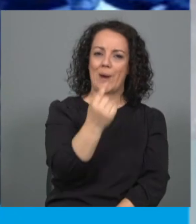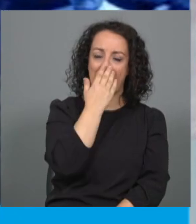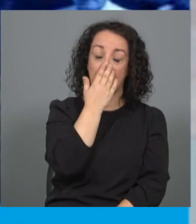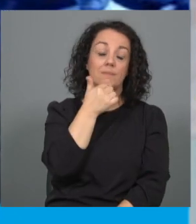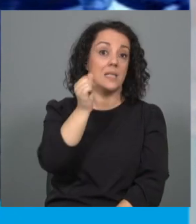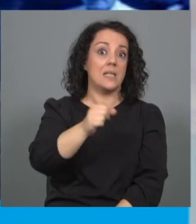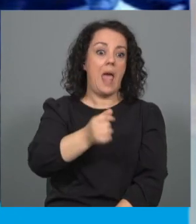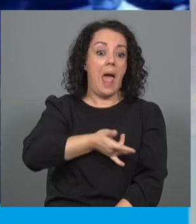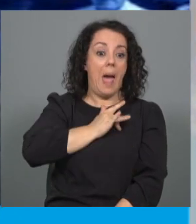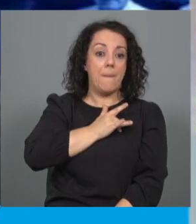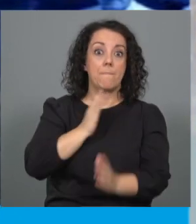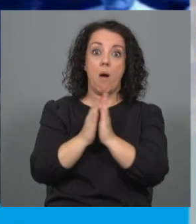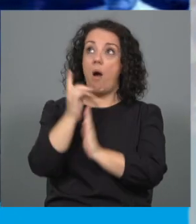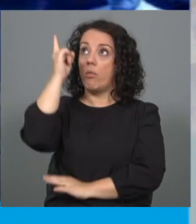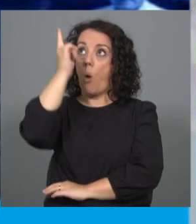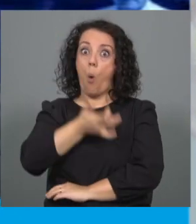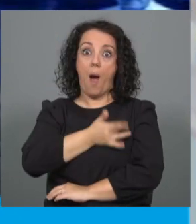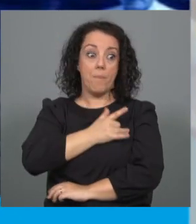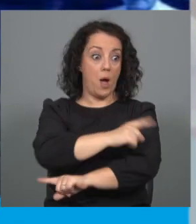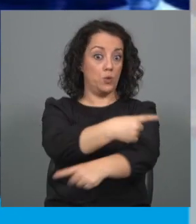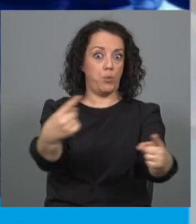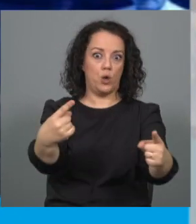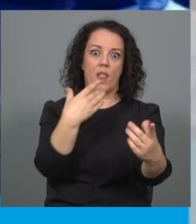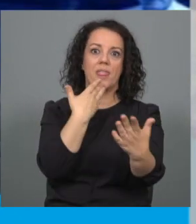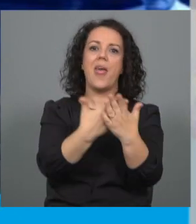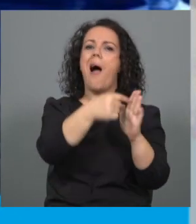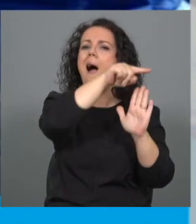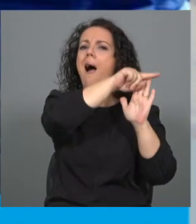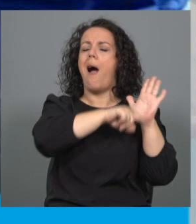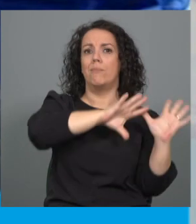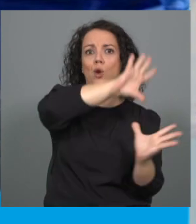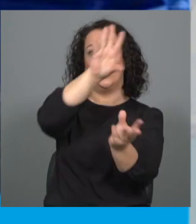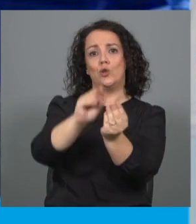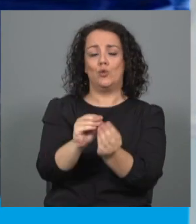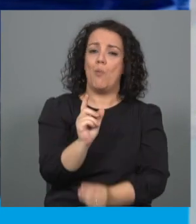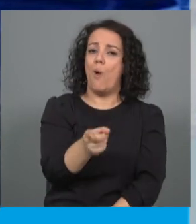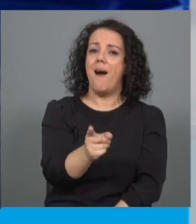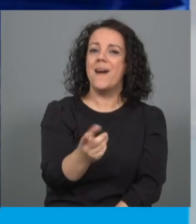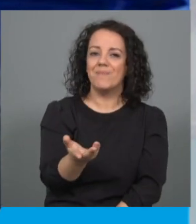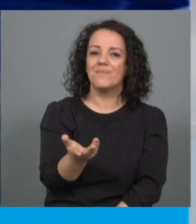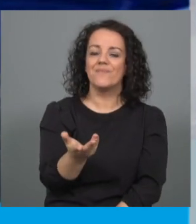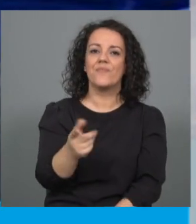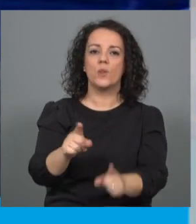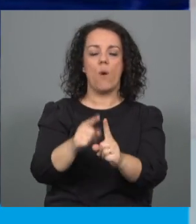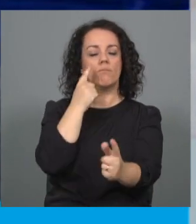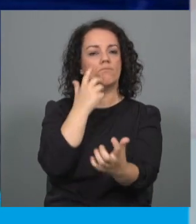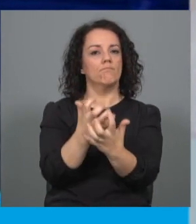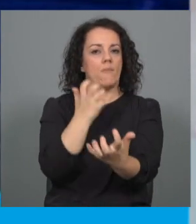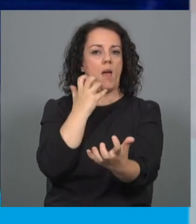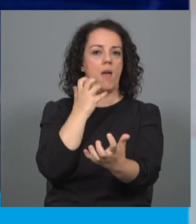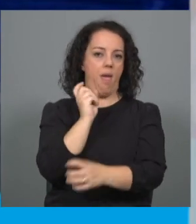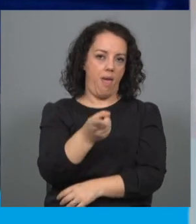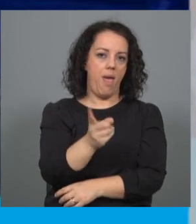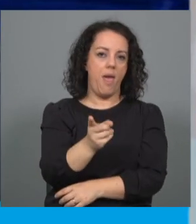Exatamente. Amar a Deus e amar o próximo resume todos os outros. E, portanto, diremos que a grande tónica, efetivamente, é